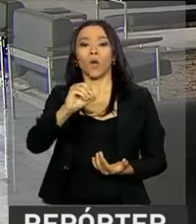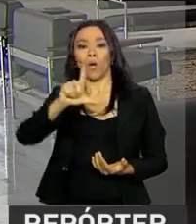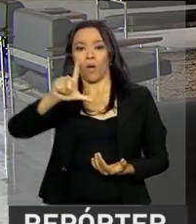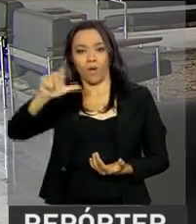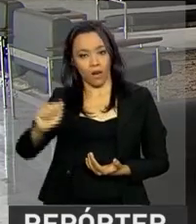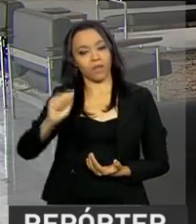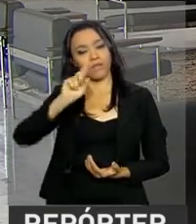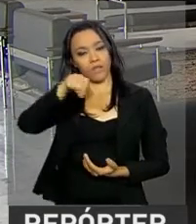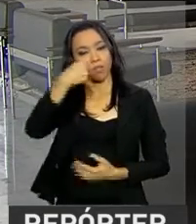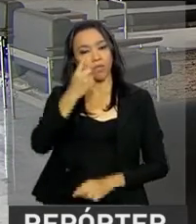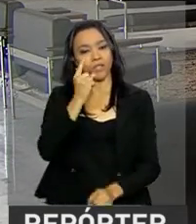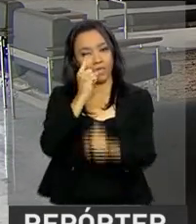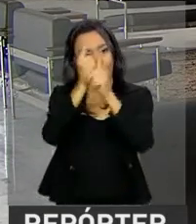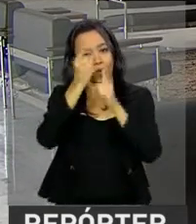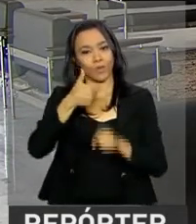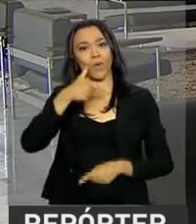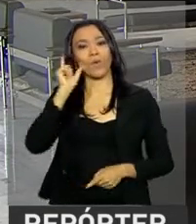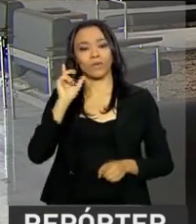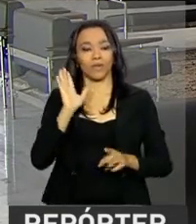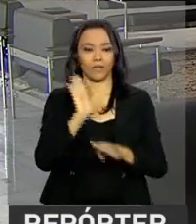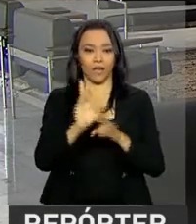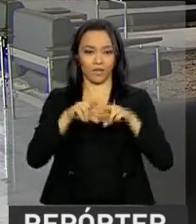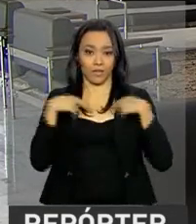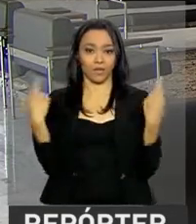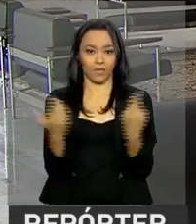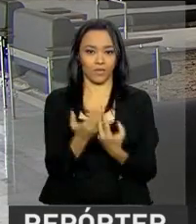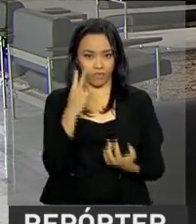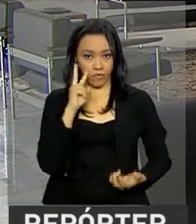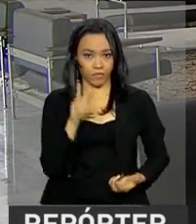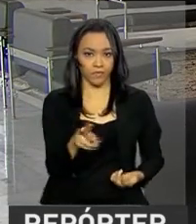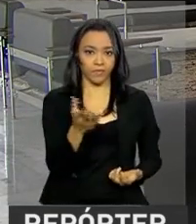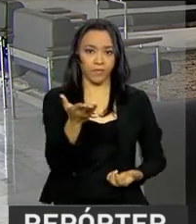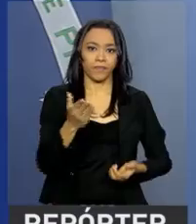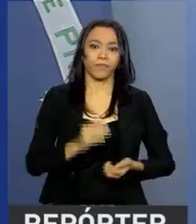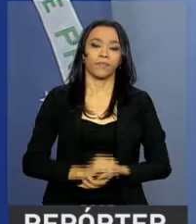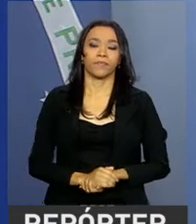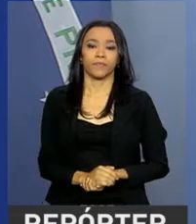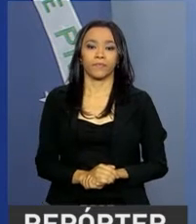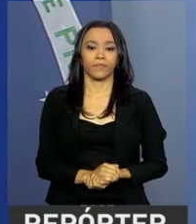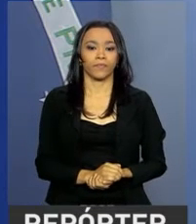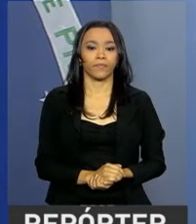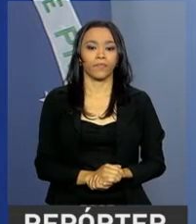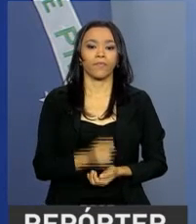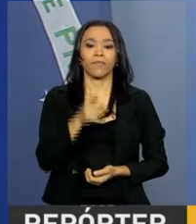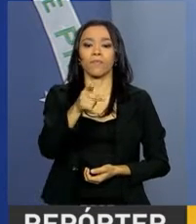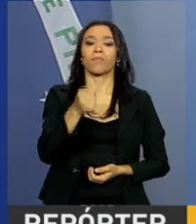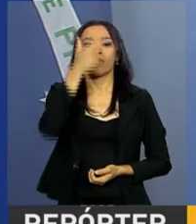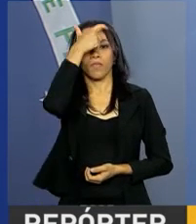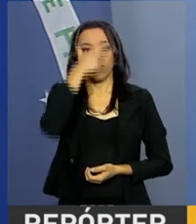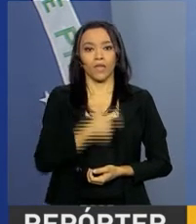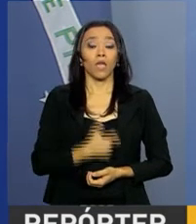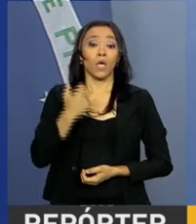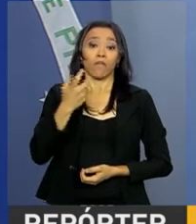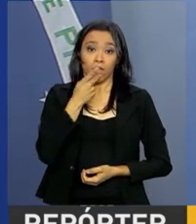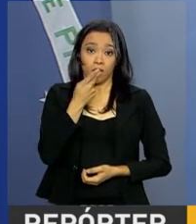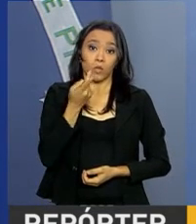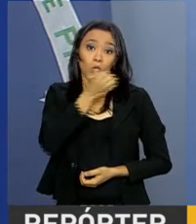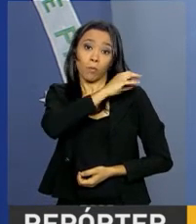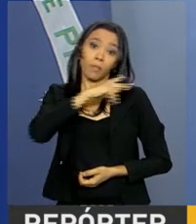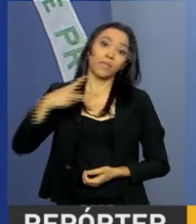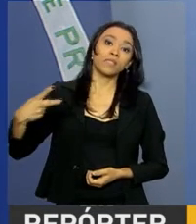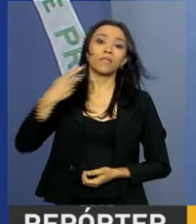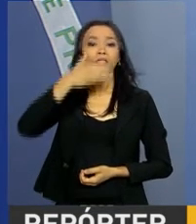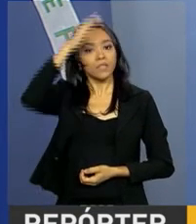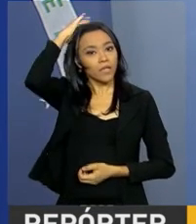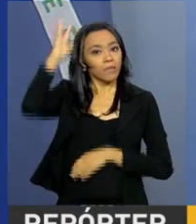e depois desse encontro na tarde de ontem vamos ouvi lo o presidente michel temer recordou a proximidade da